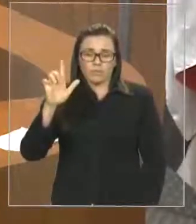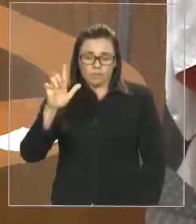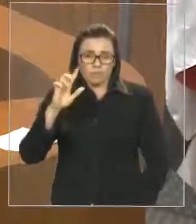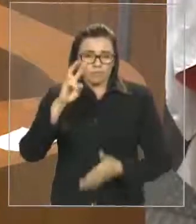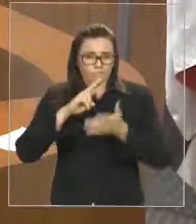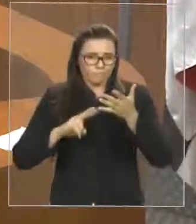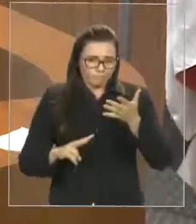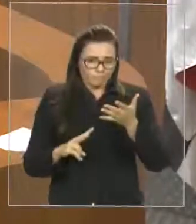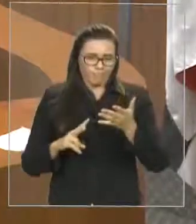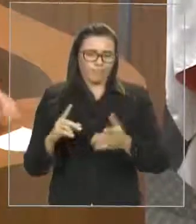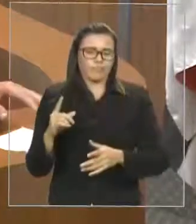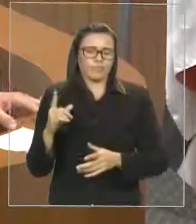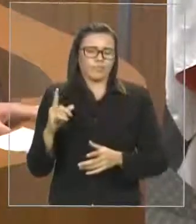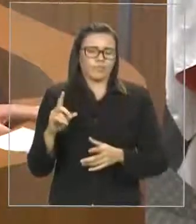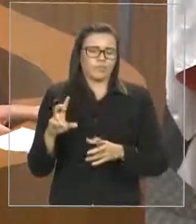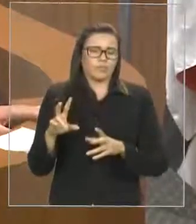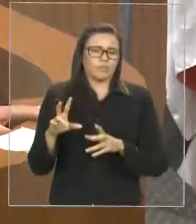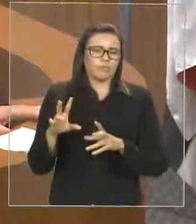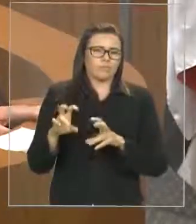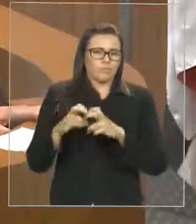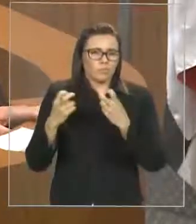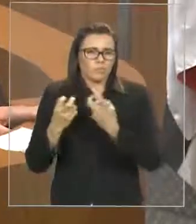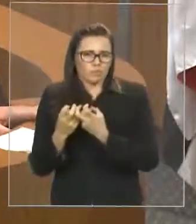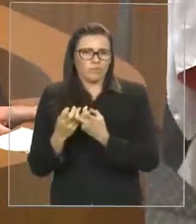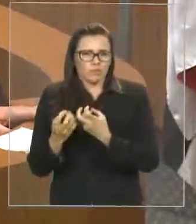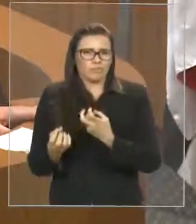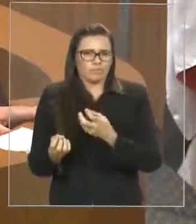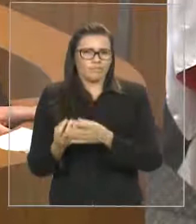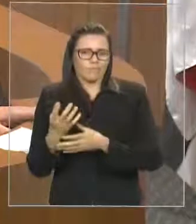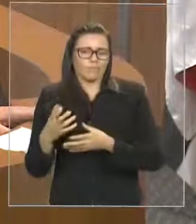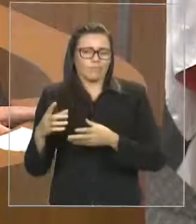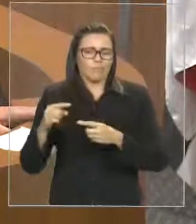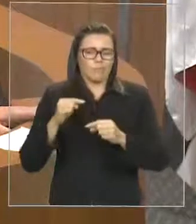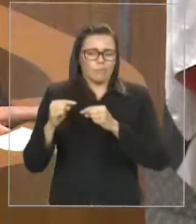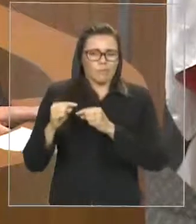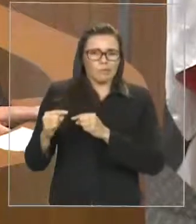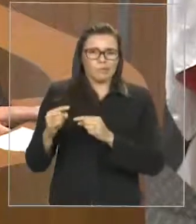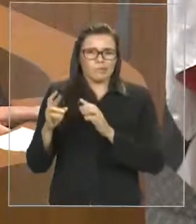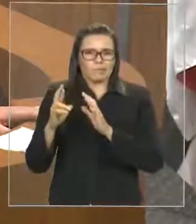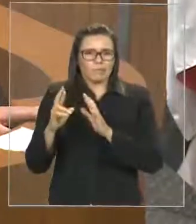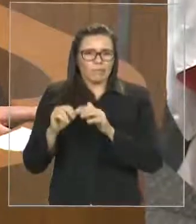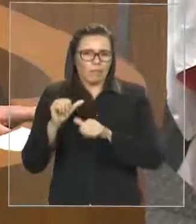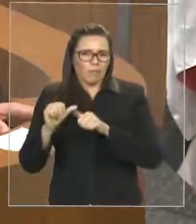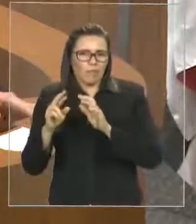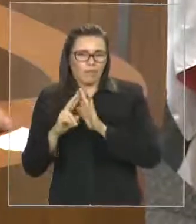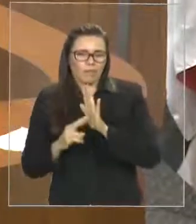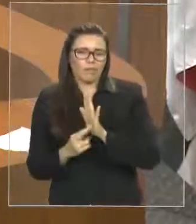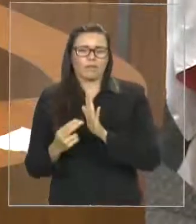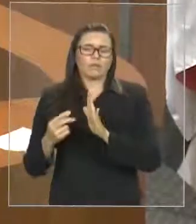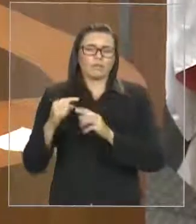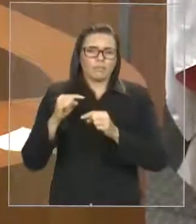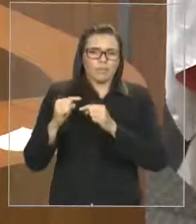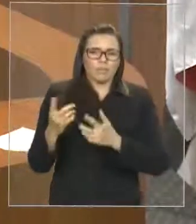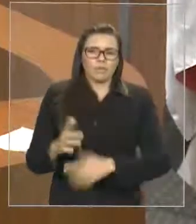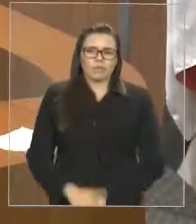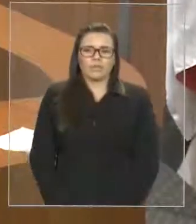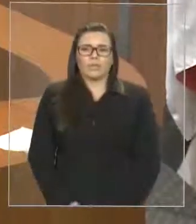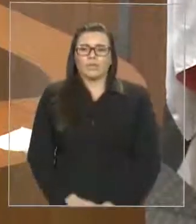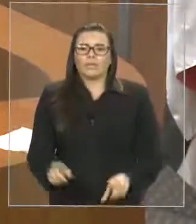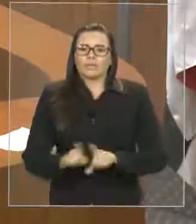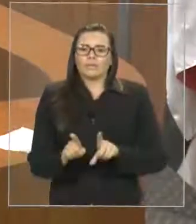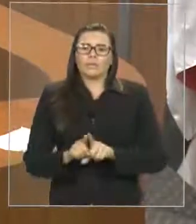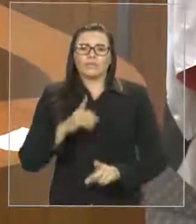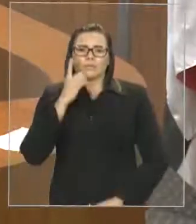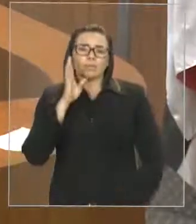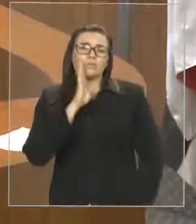Política da Assembleia Legislativa, deputado Adilazo Júnior e deputado Bira do Pindaré, os dois que também são membros da Comissão Especial